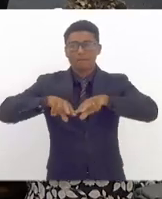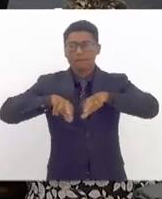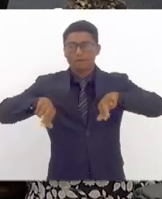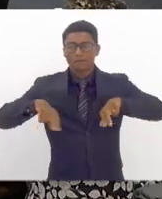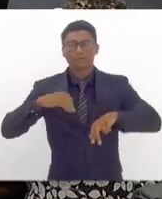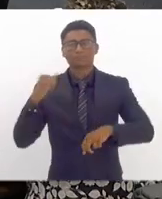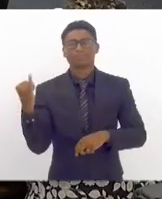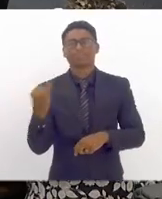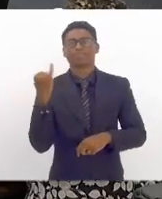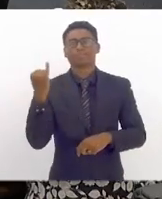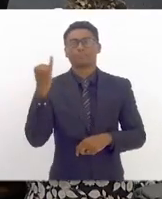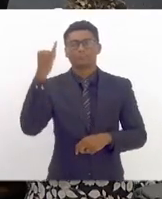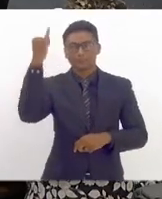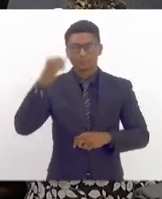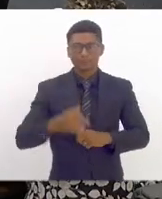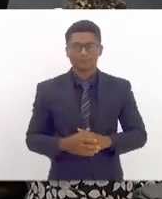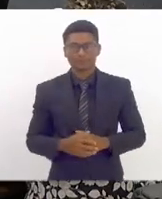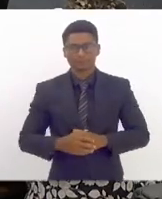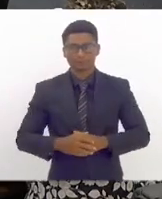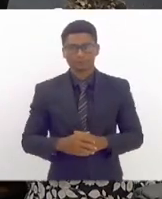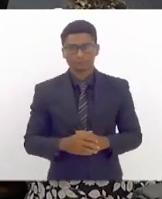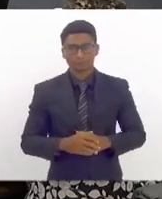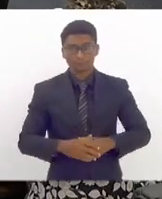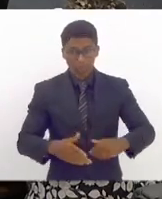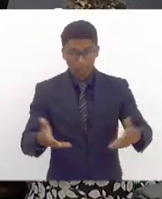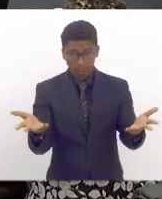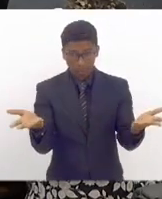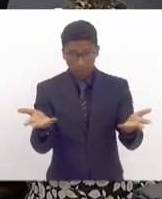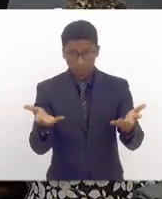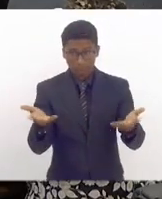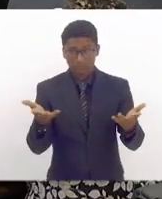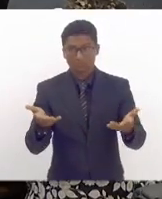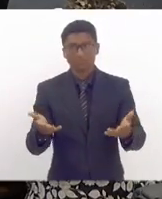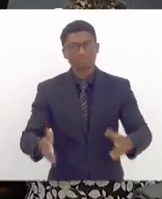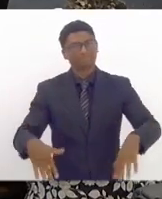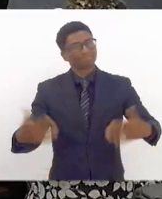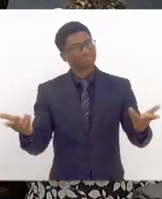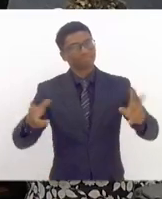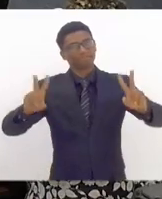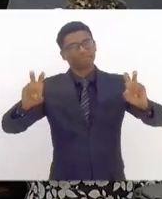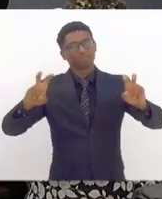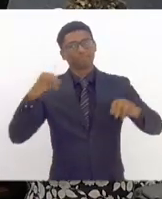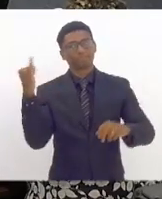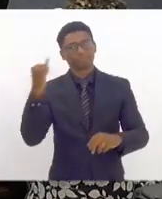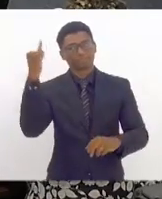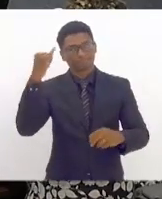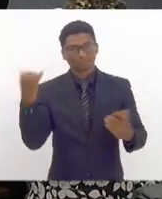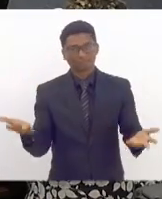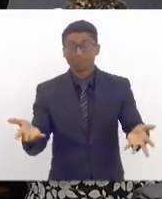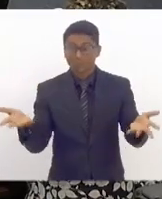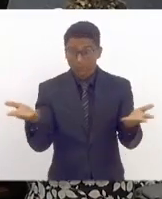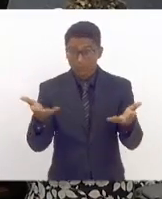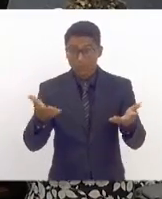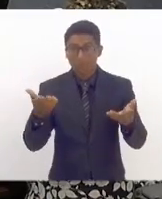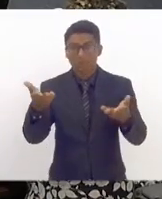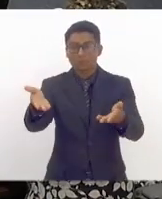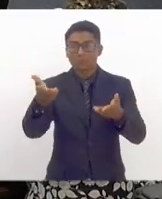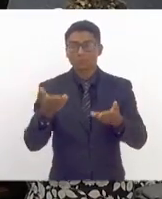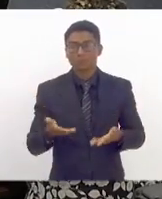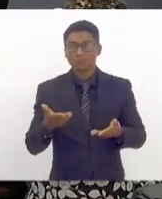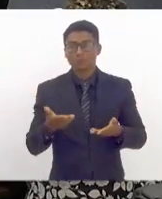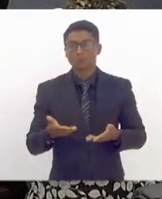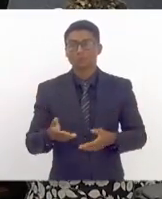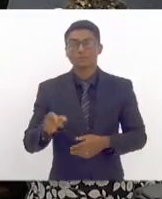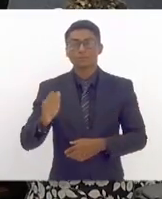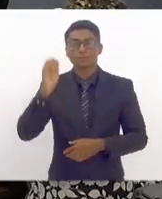importantes é nós mesmo não é e agora falando de assuntos tão importantes para nós eu vou chamar aqui a nossa próxima